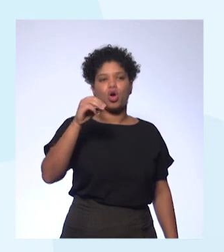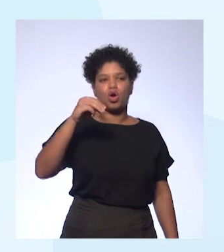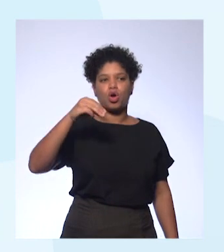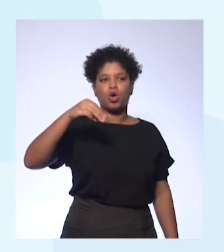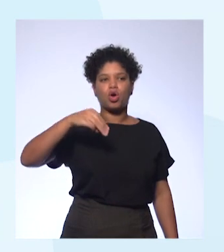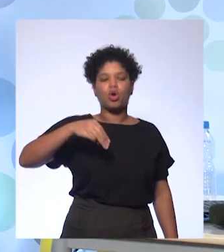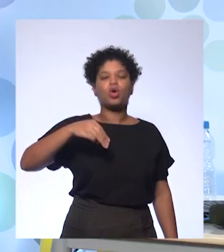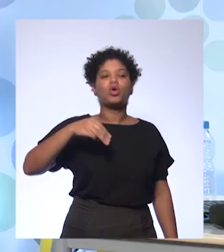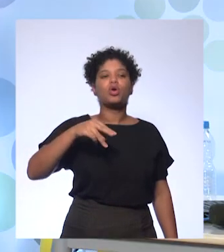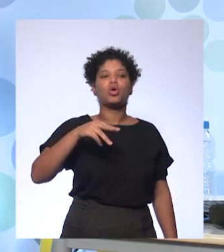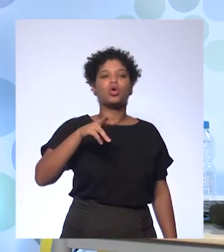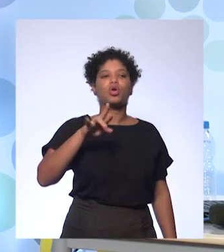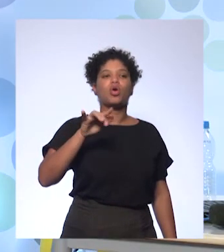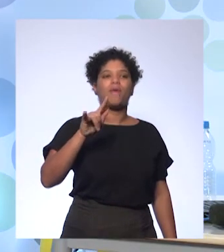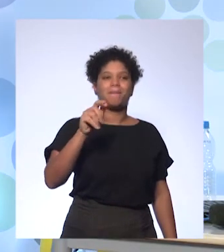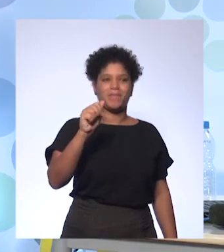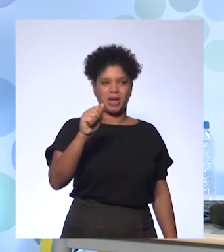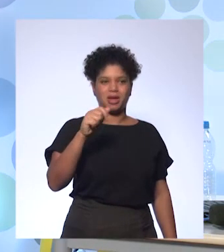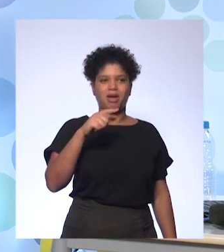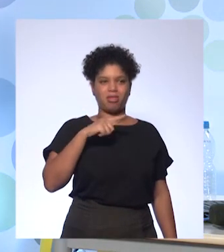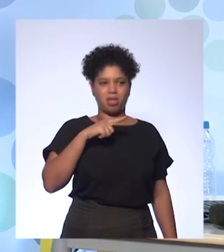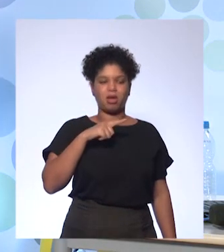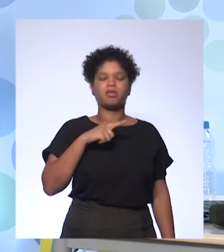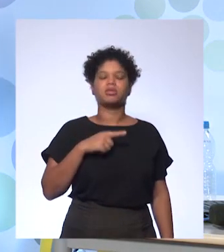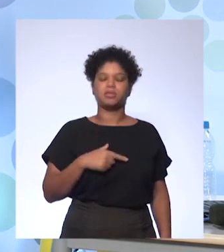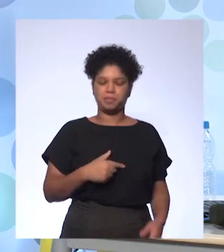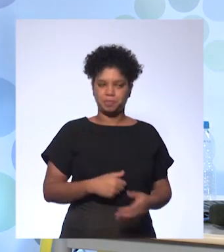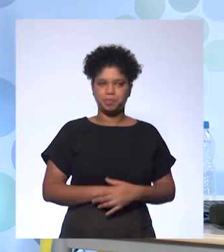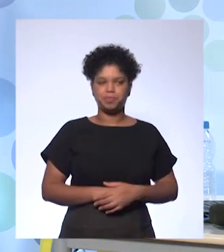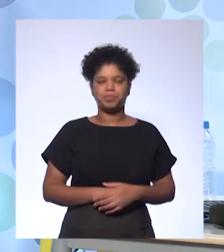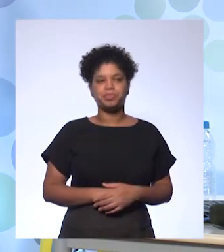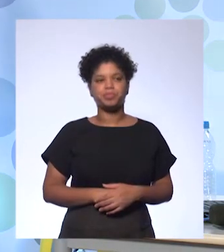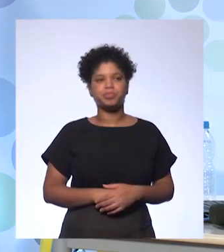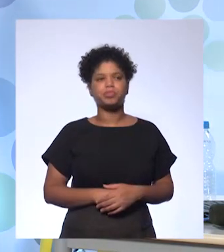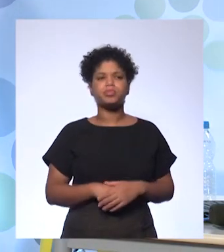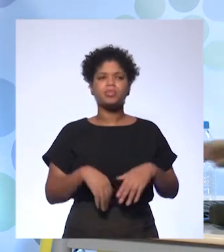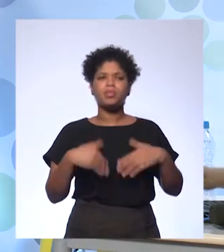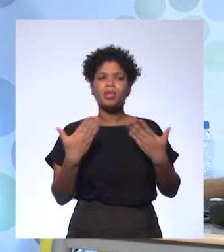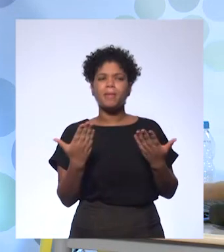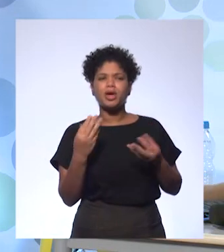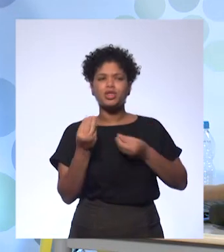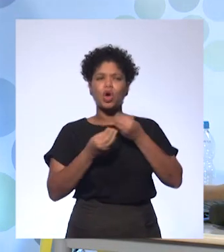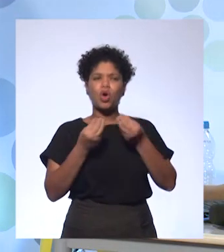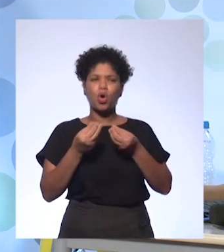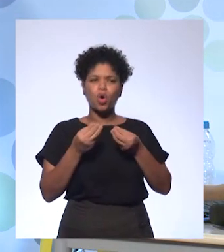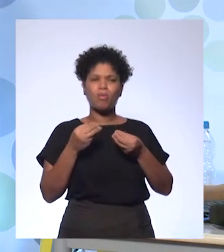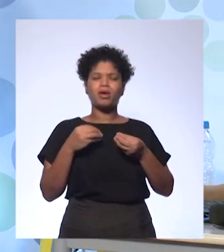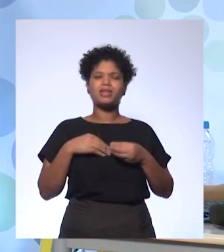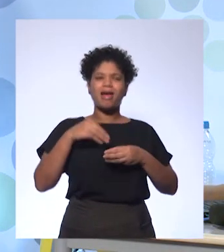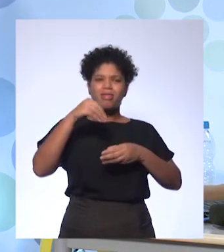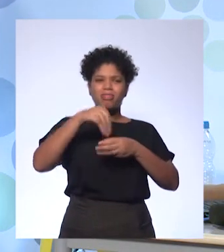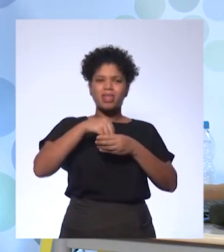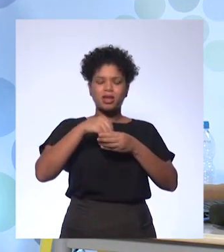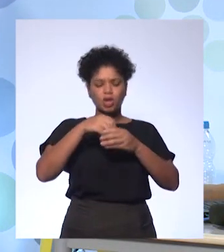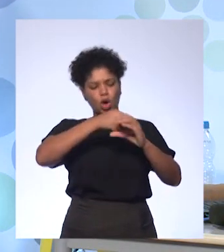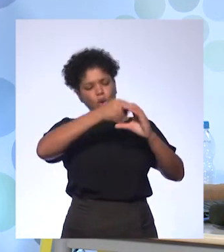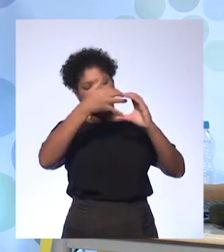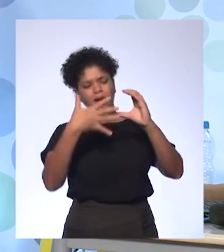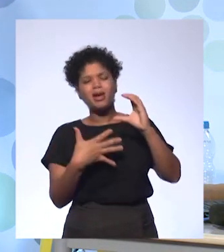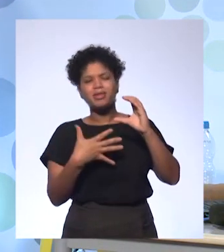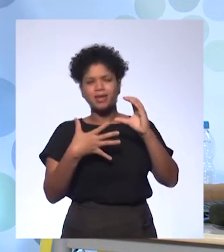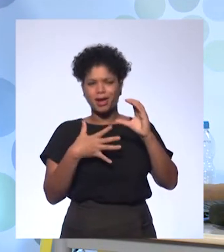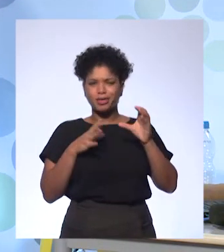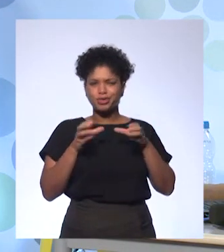e o bicho geográfico, tá? E aí, como que funciona, né? Como que são essas características desse